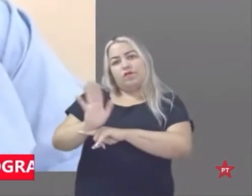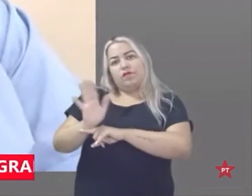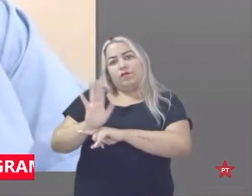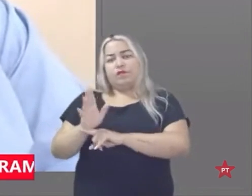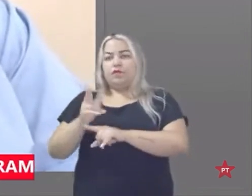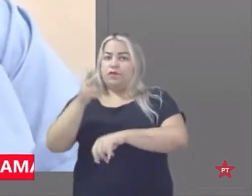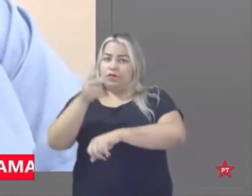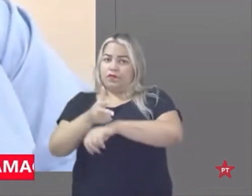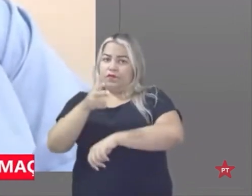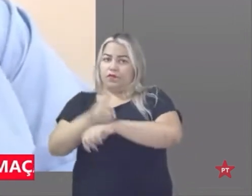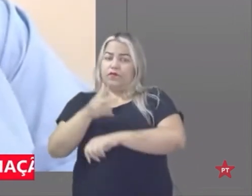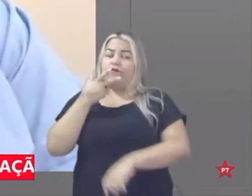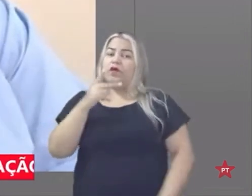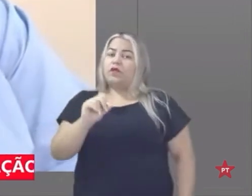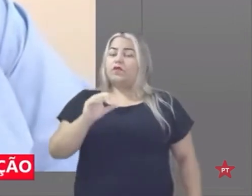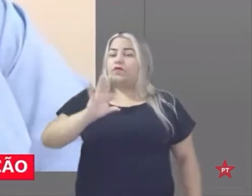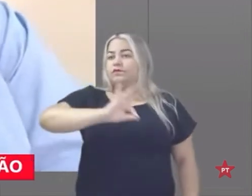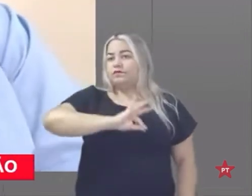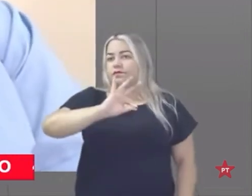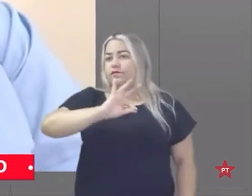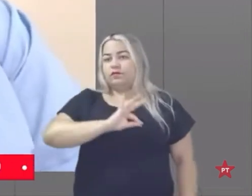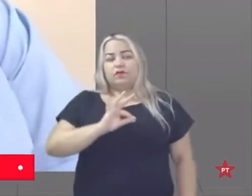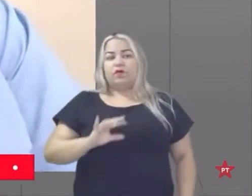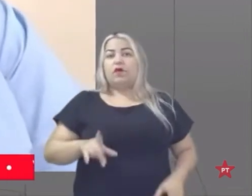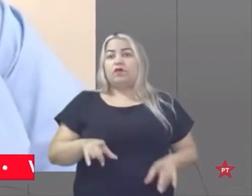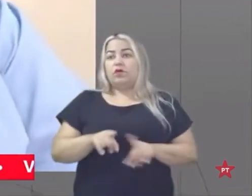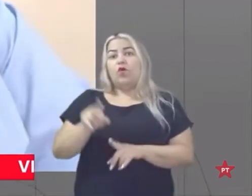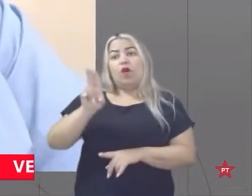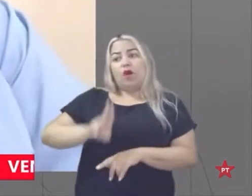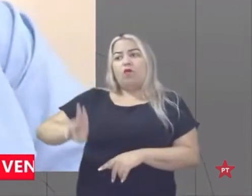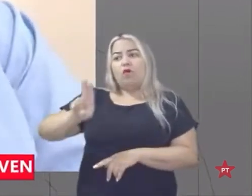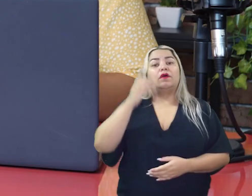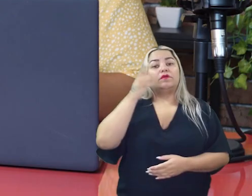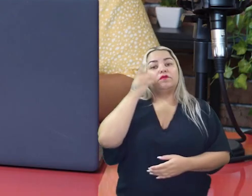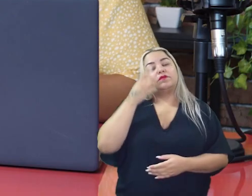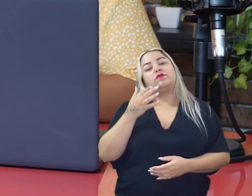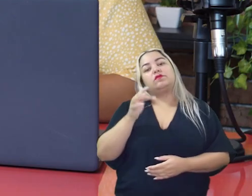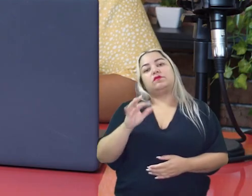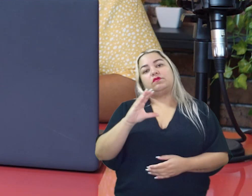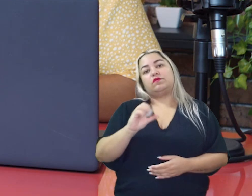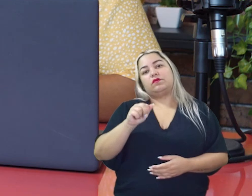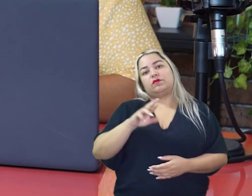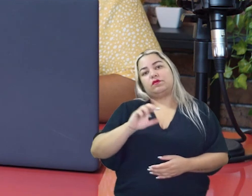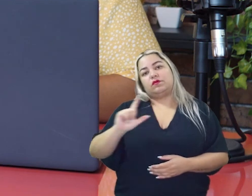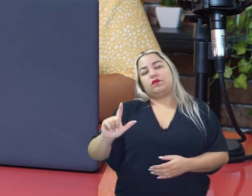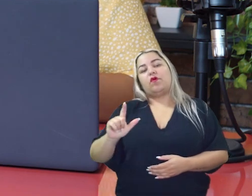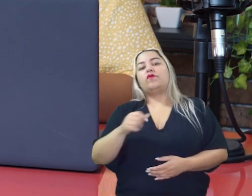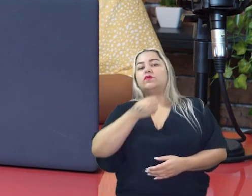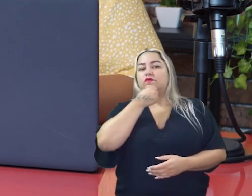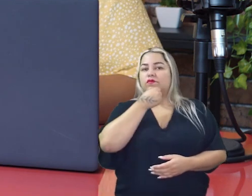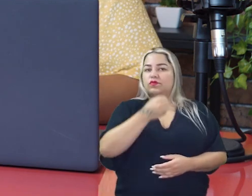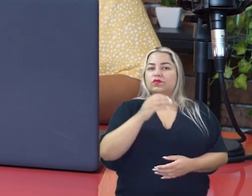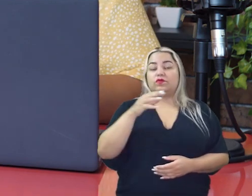comandante-geral fala para os policiais não hesitarem em fazer uso da força. A deputada federal Carol D'Artora